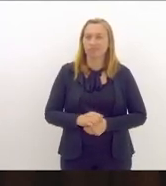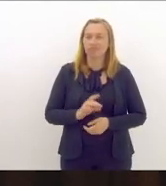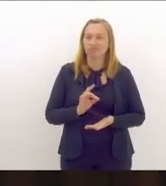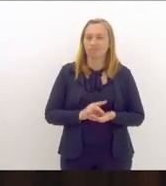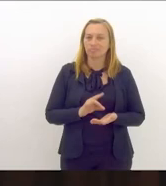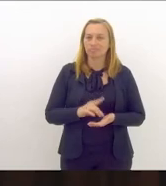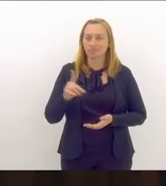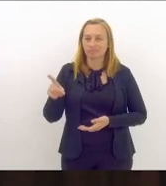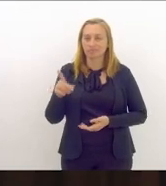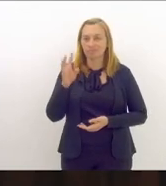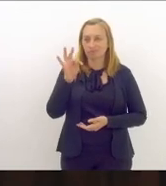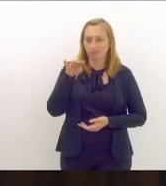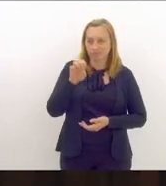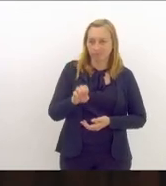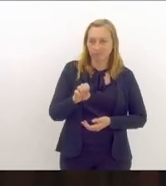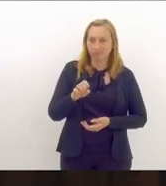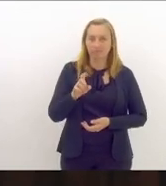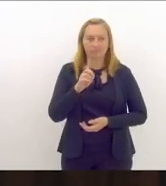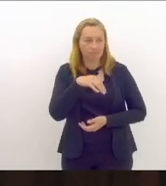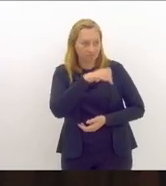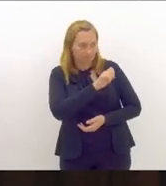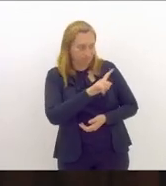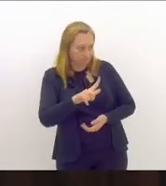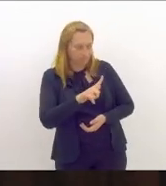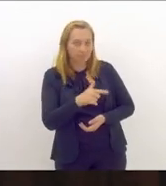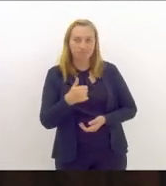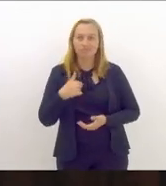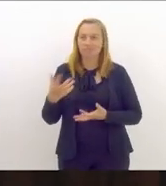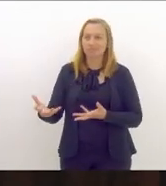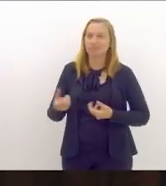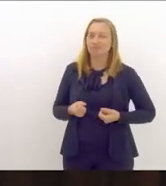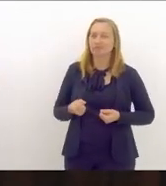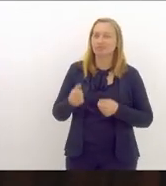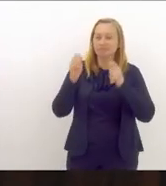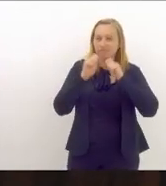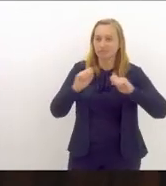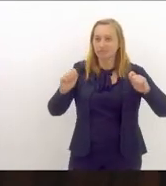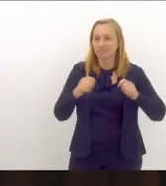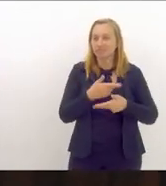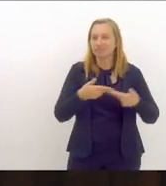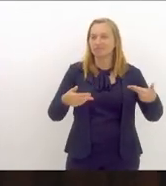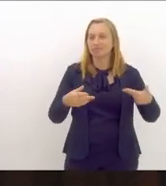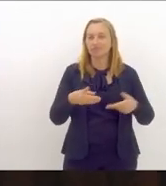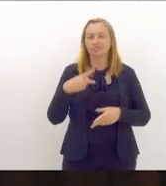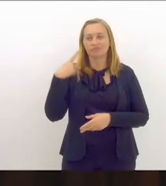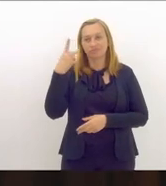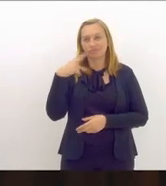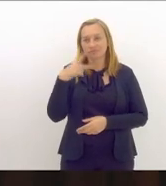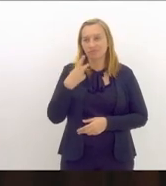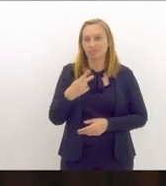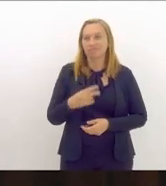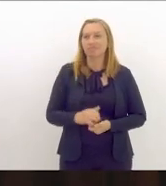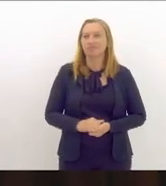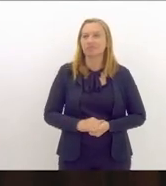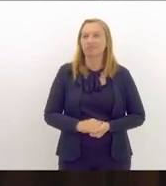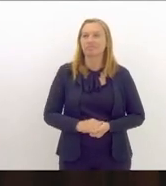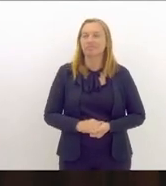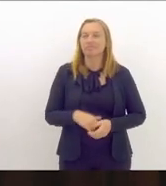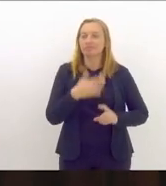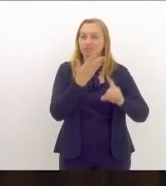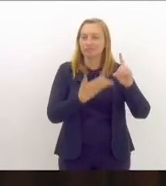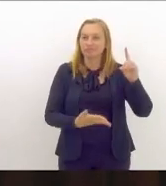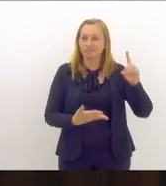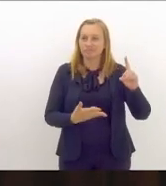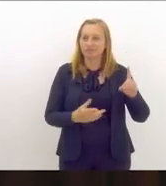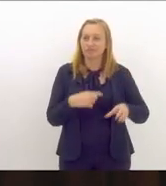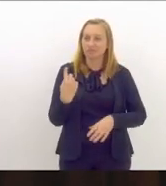lá no gabinete, hein, Miguel? Recebi aqui as assessoras de vários parlamentares aqui para fazer lá uma homenagem